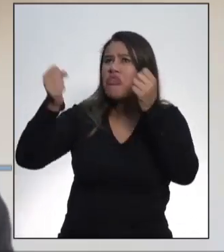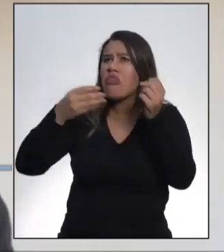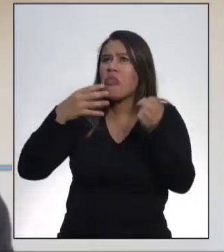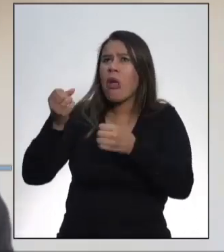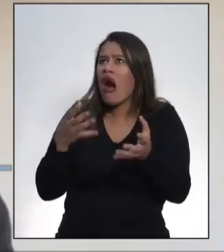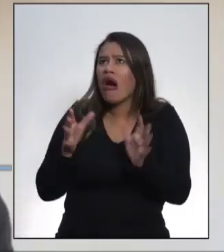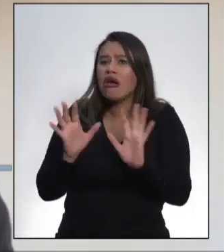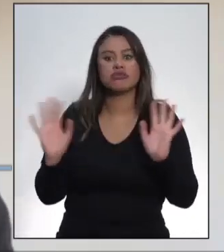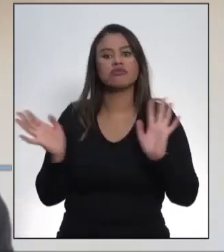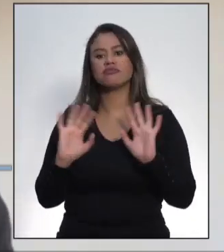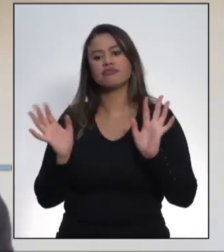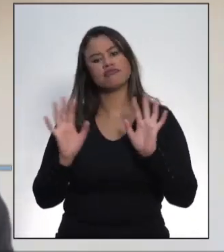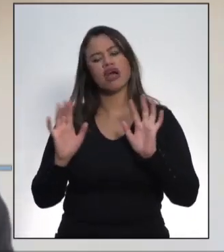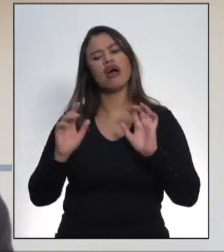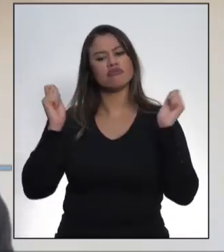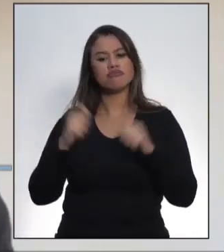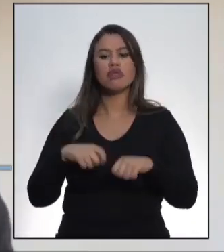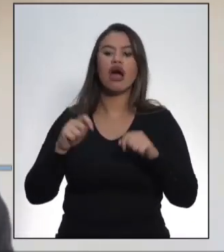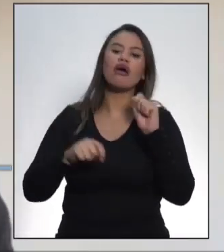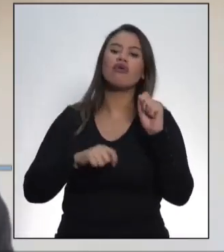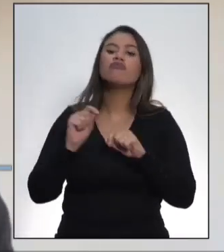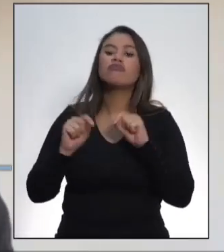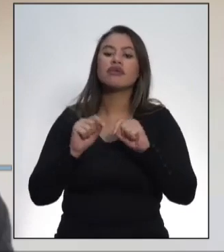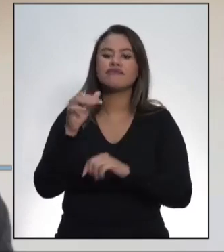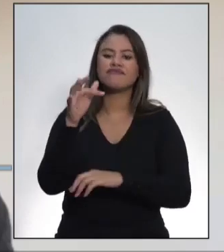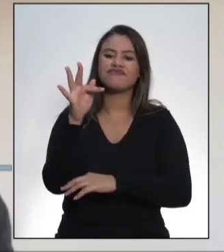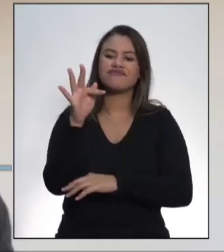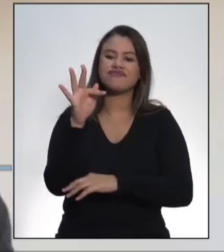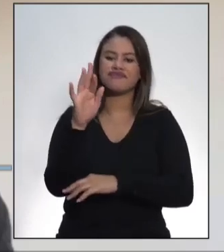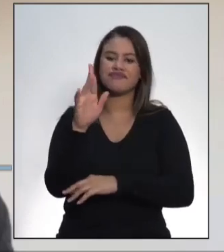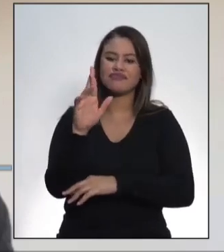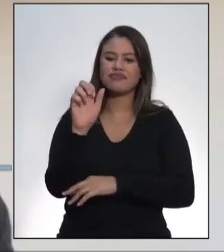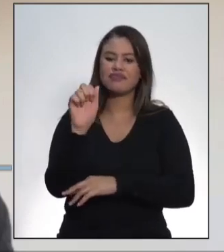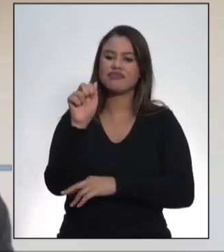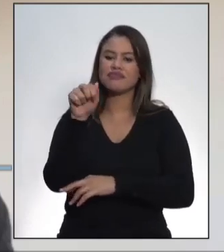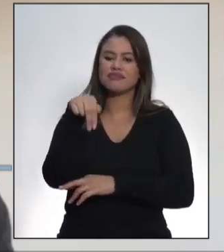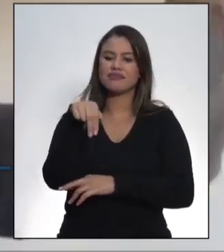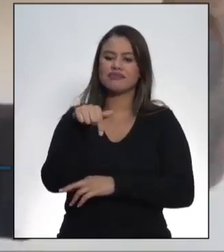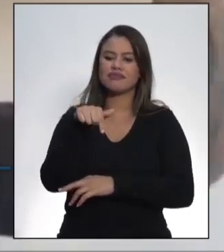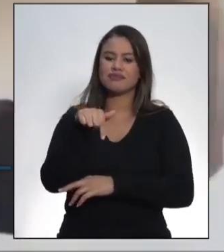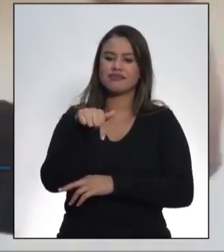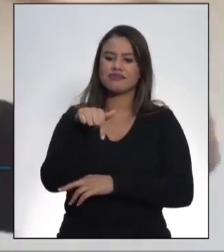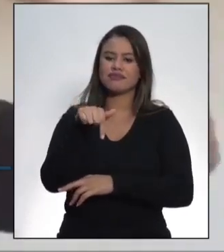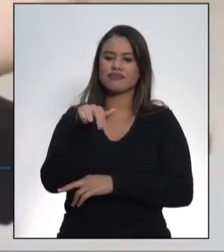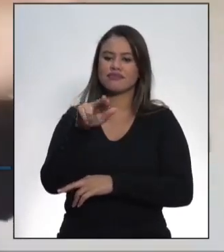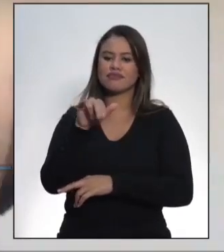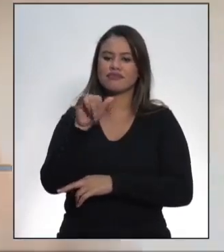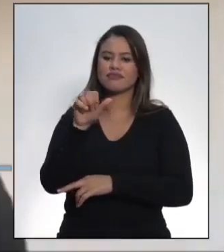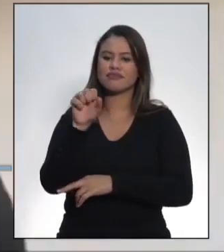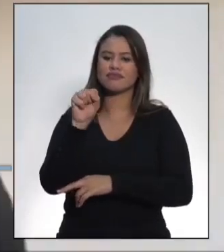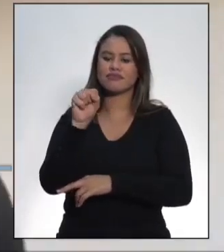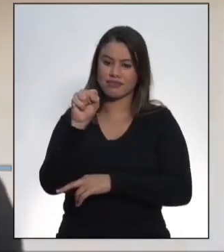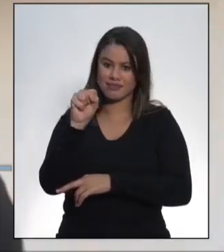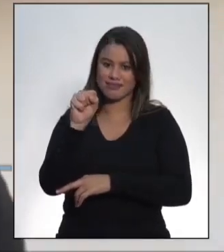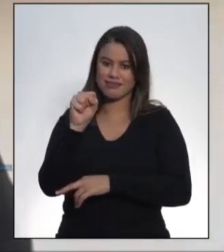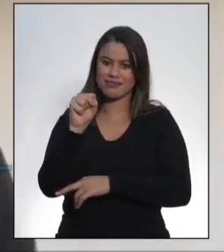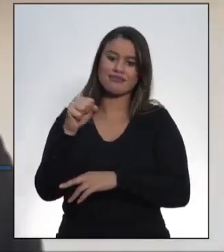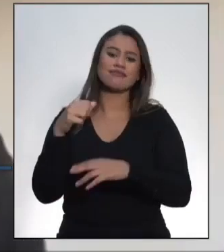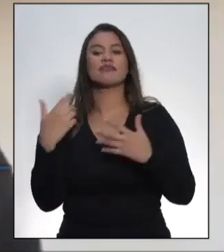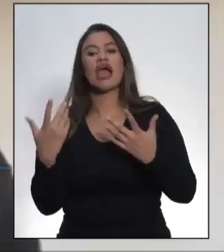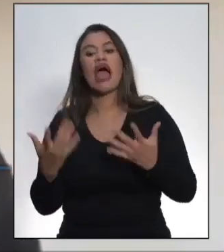empreendedorismo através de franquias. Então, às vezes, a gente associa empreendedorismo com uma coisa totalmente nova. Muitas vezes